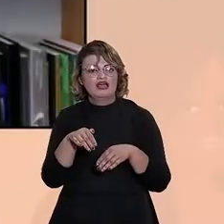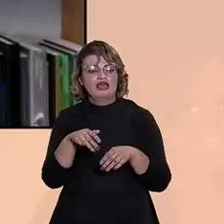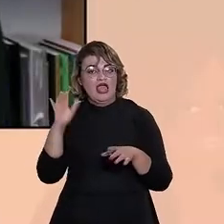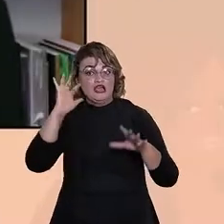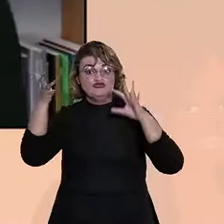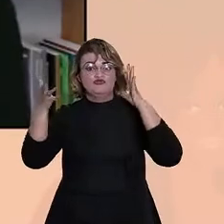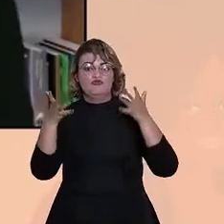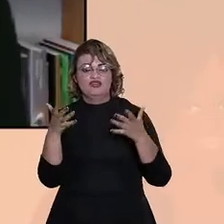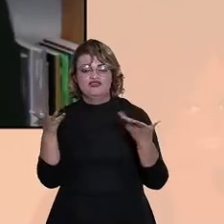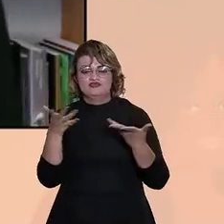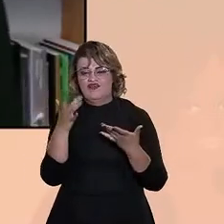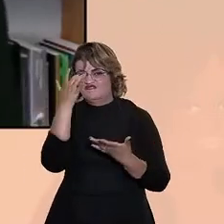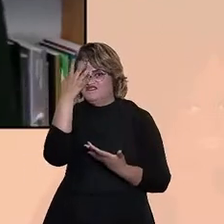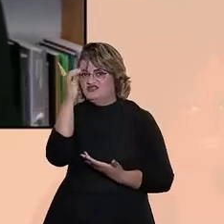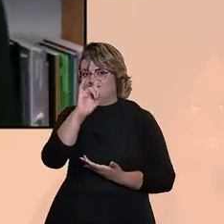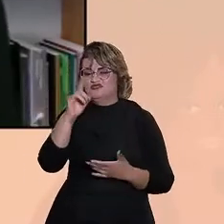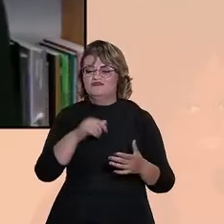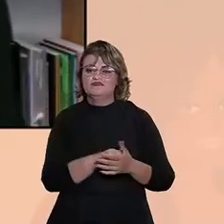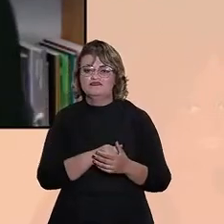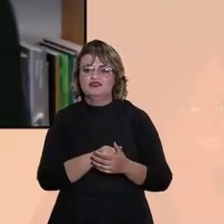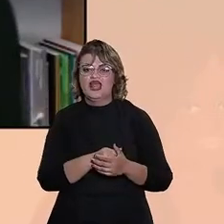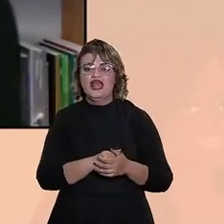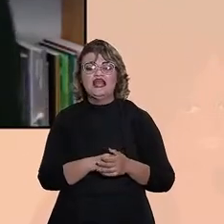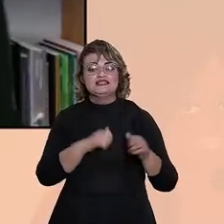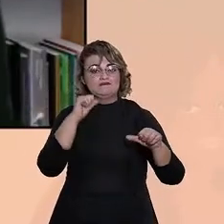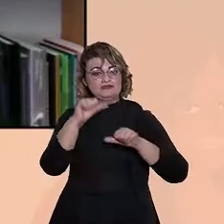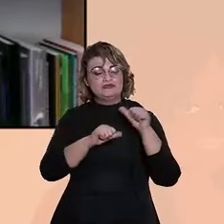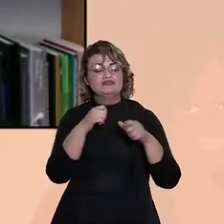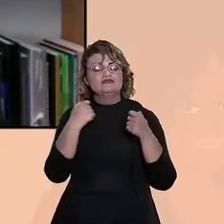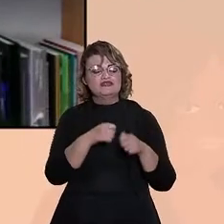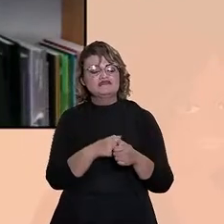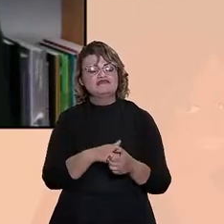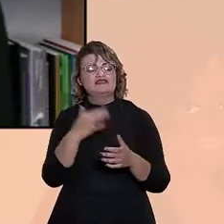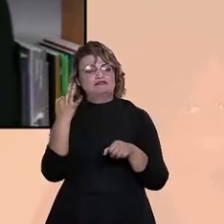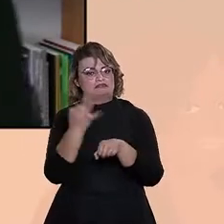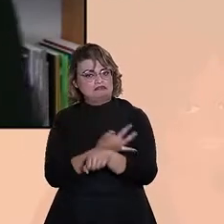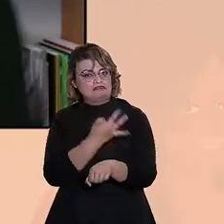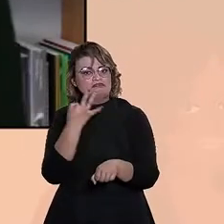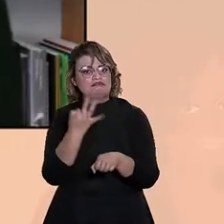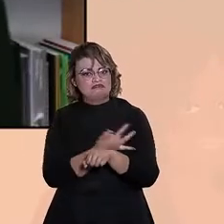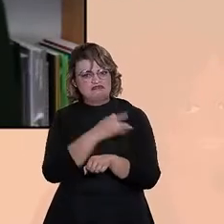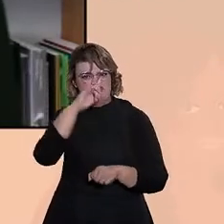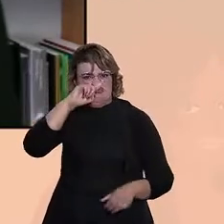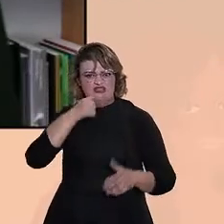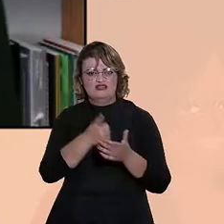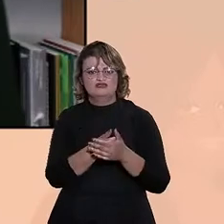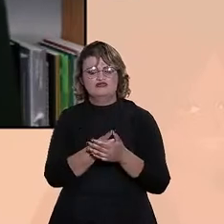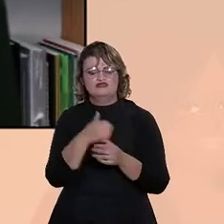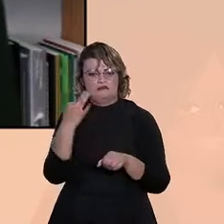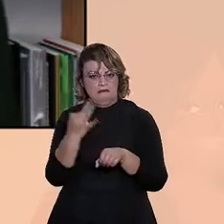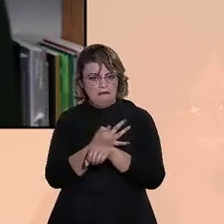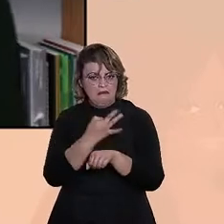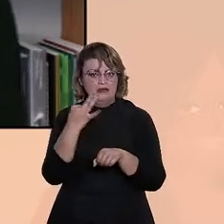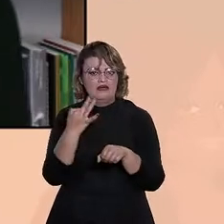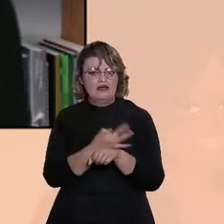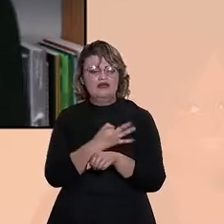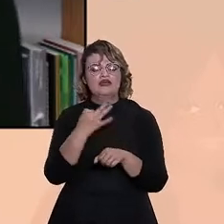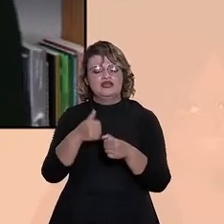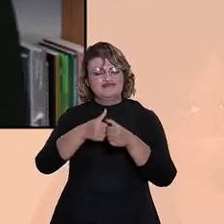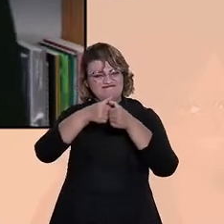essa transformação requer muita persistência muita determinação e muita